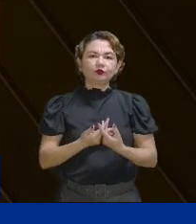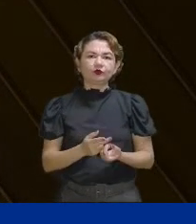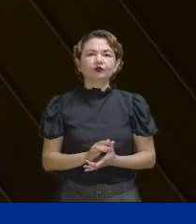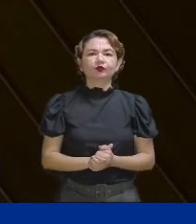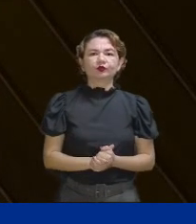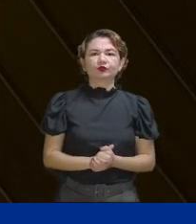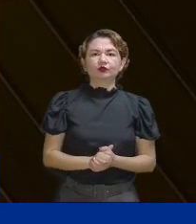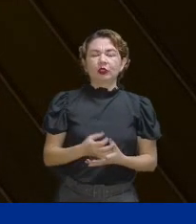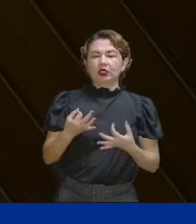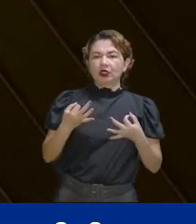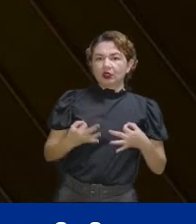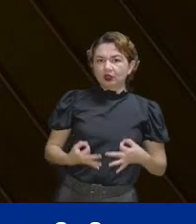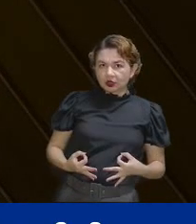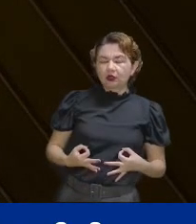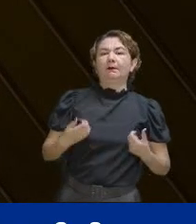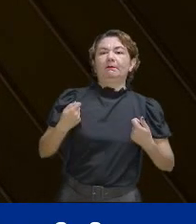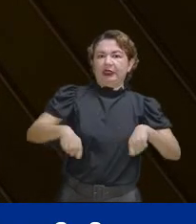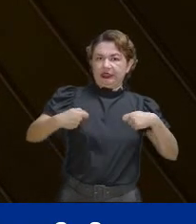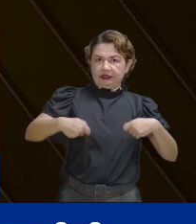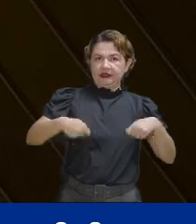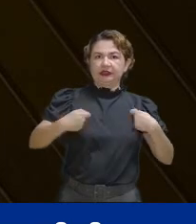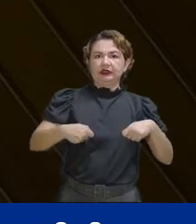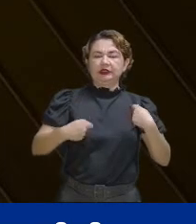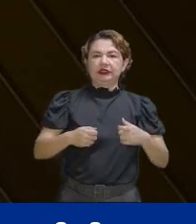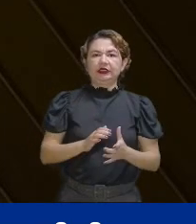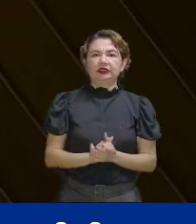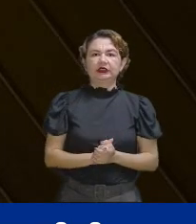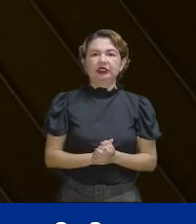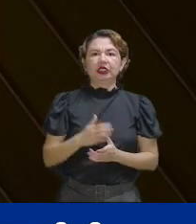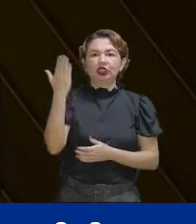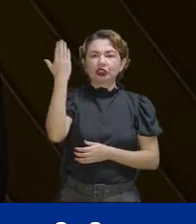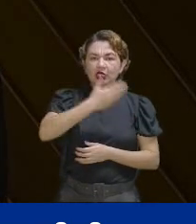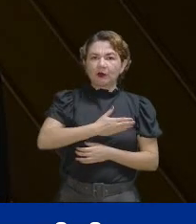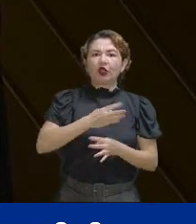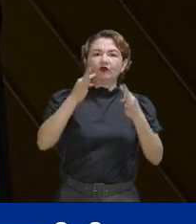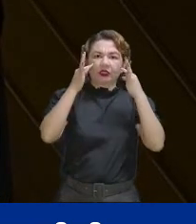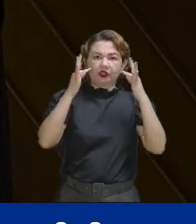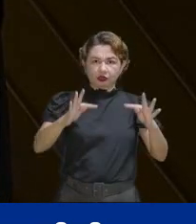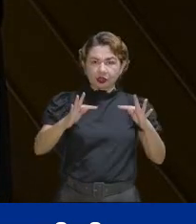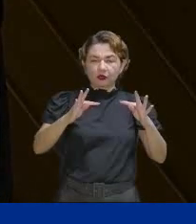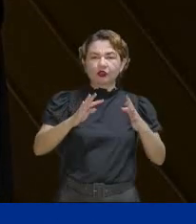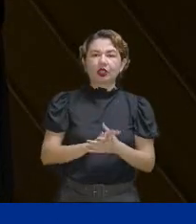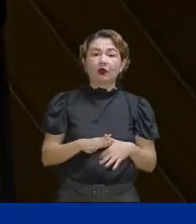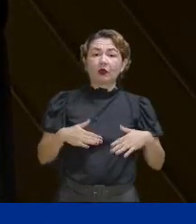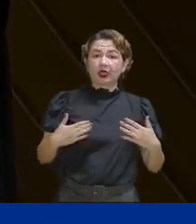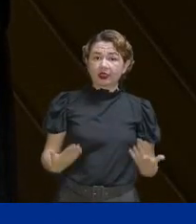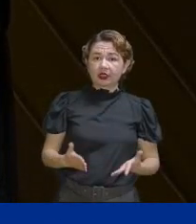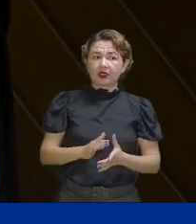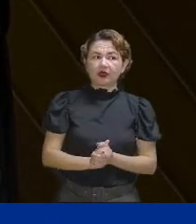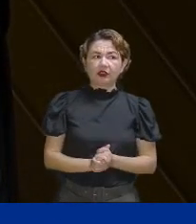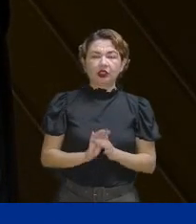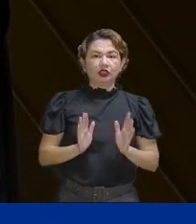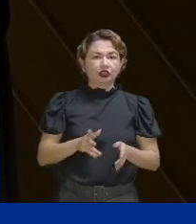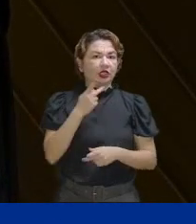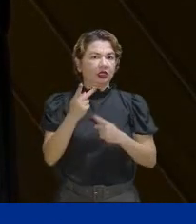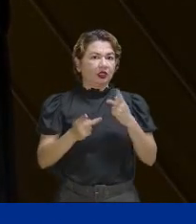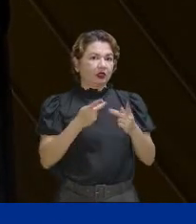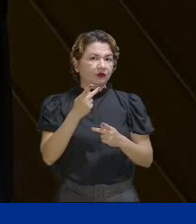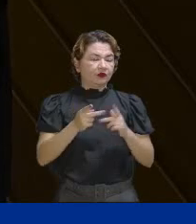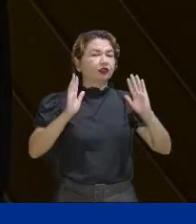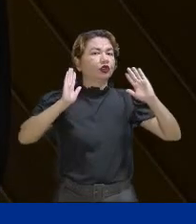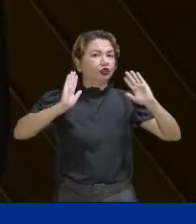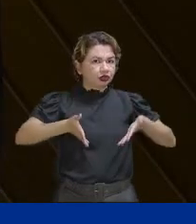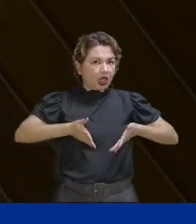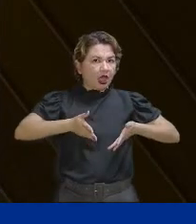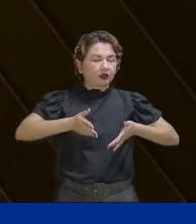ponto em que se afirma ser necessário o enfrentamento da prova testemunhal. Ao suprir a omissão, adianto que, diante do que